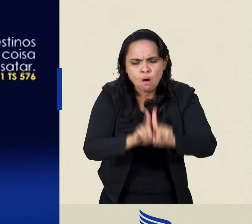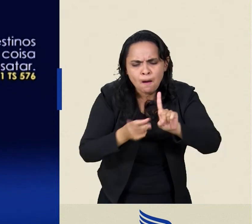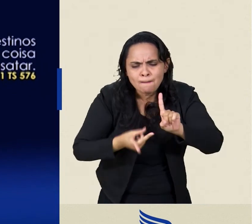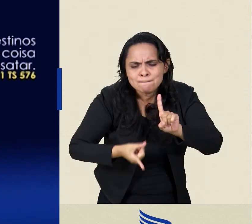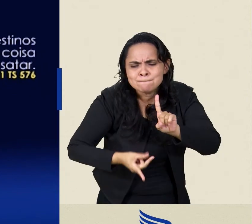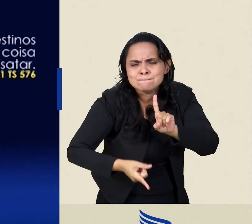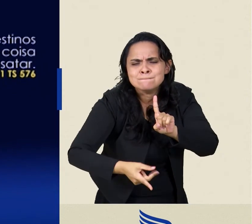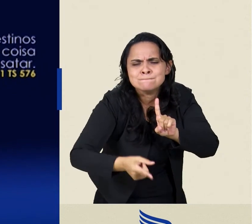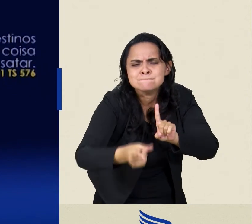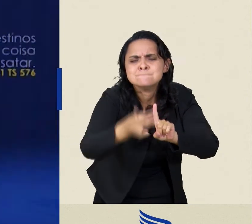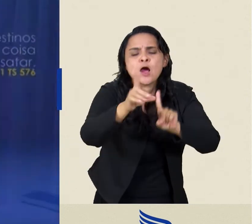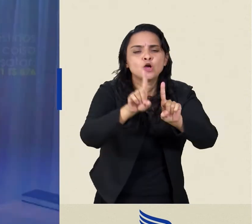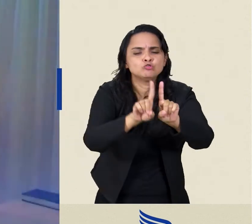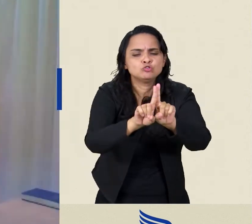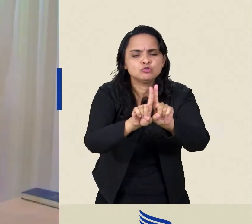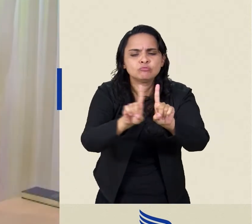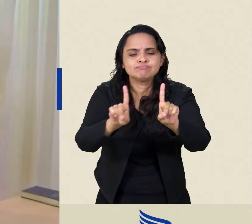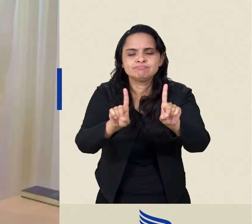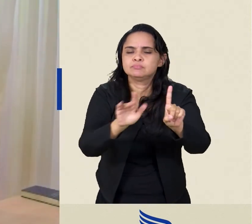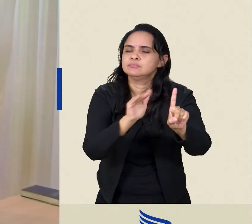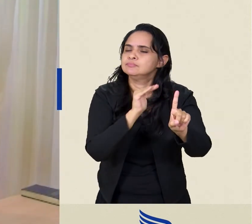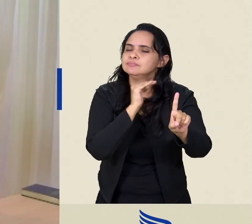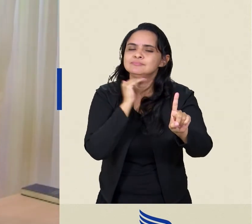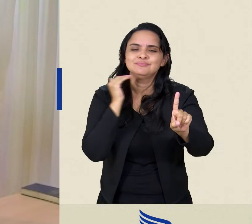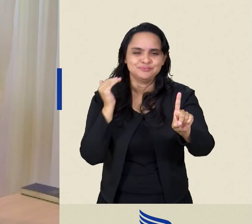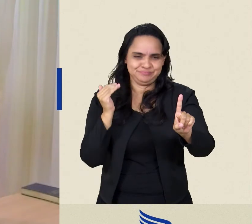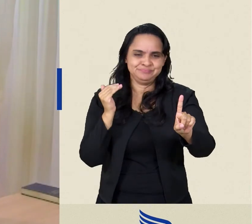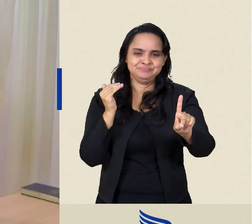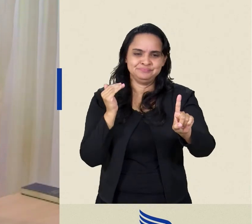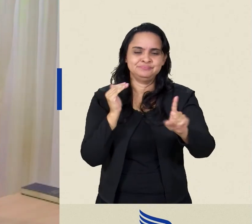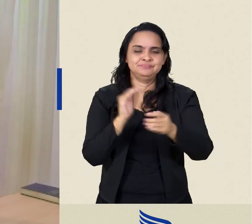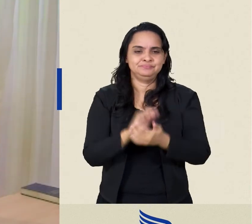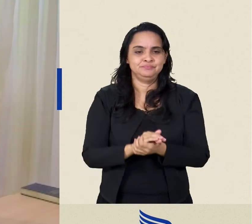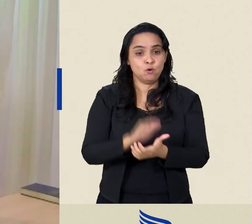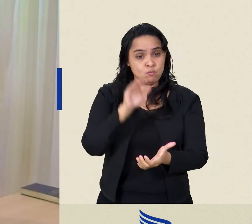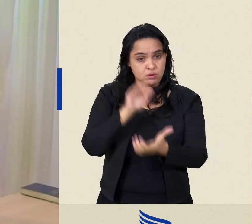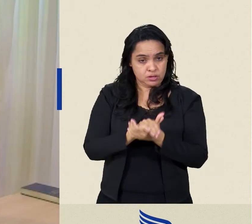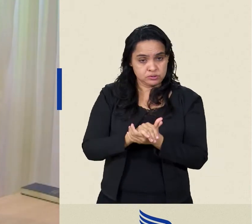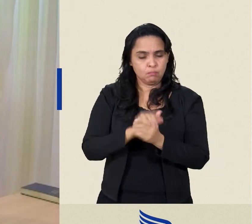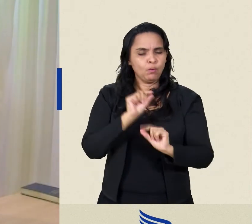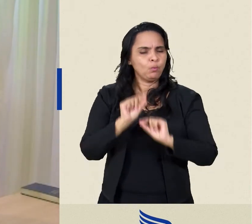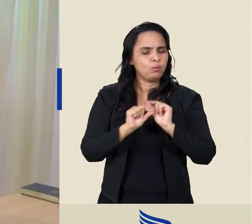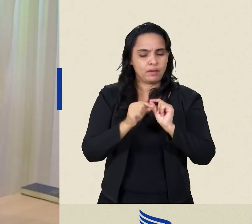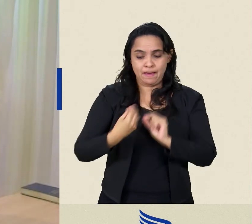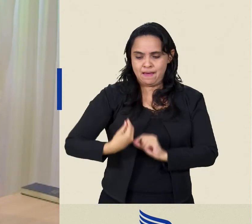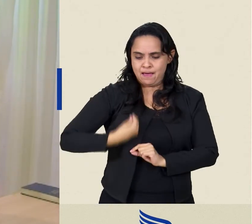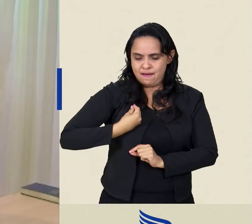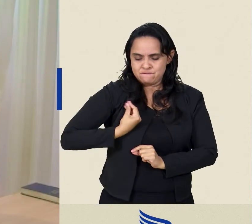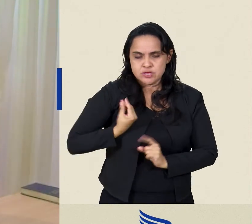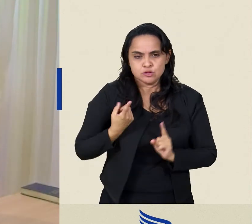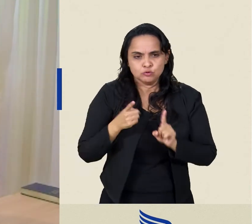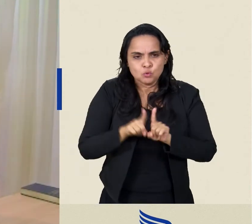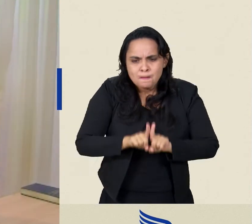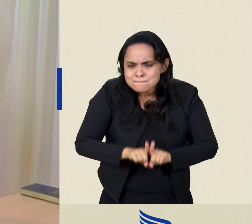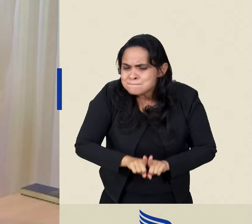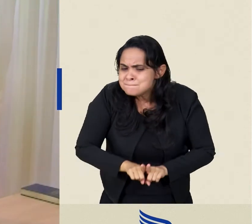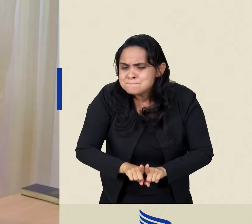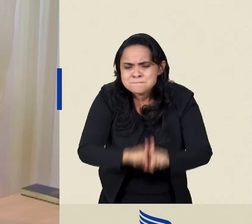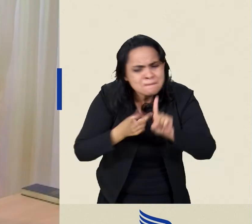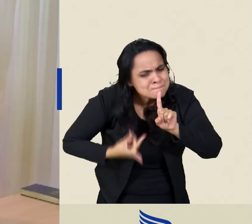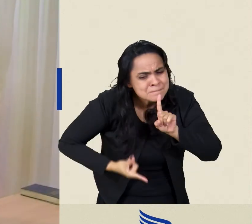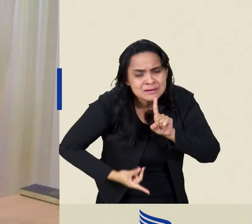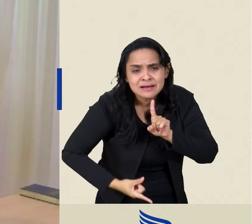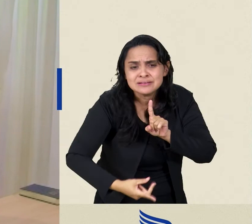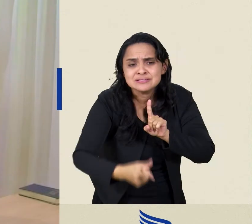da morte, deve desatar. O casamento é vitalício. Nada a não ser a mão da